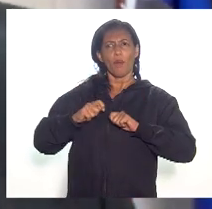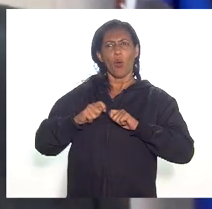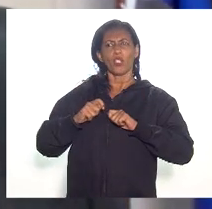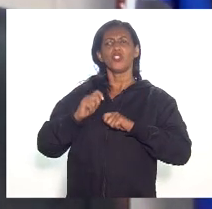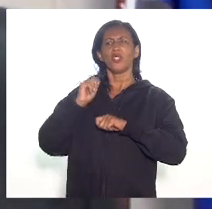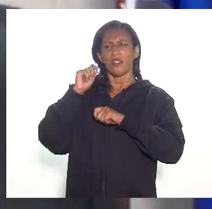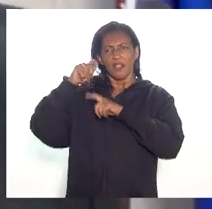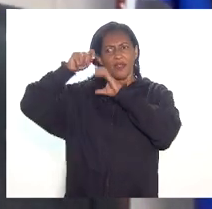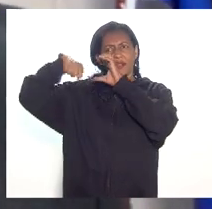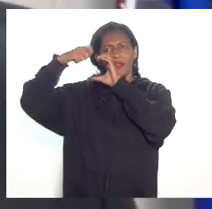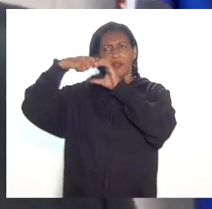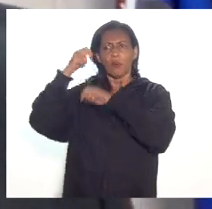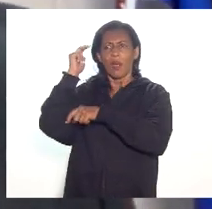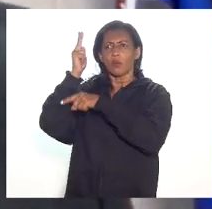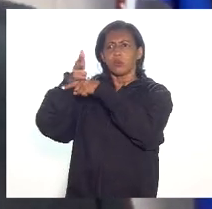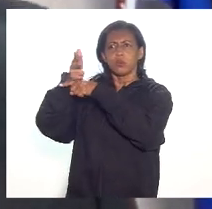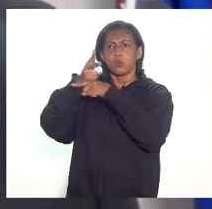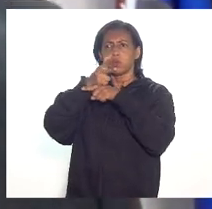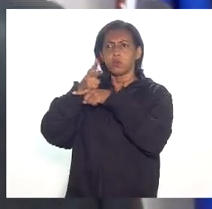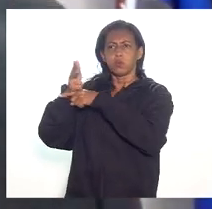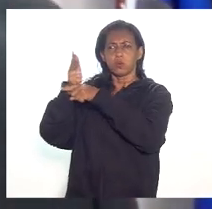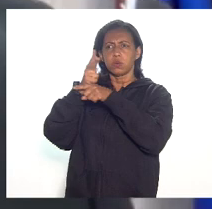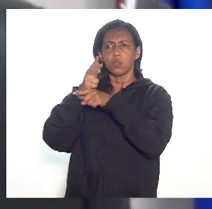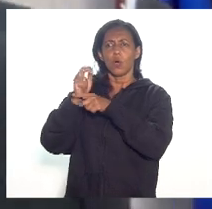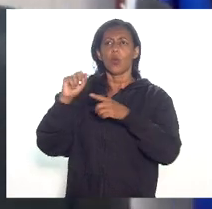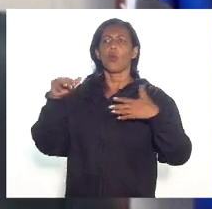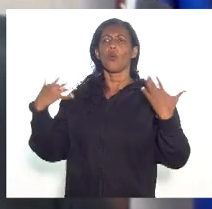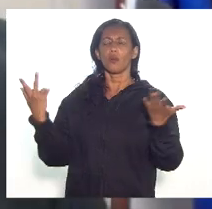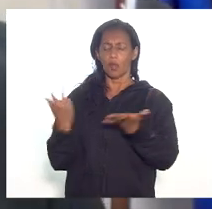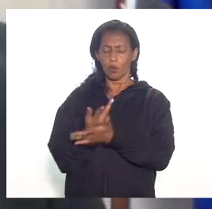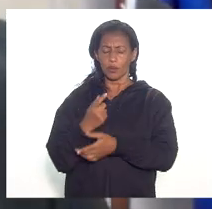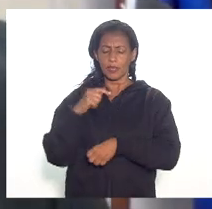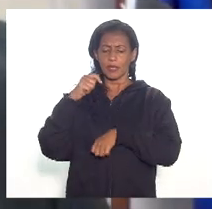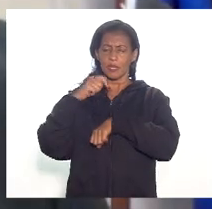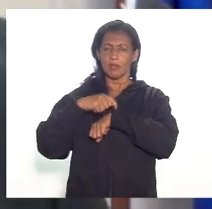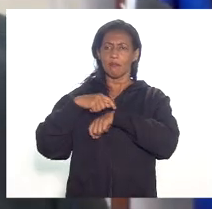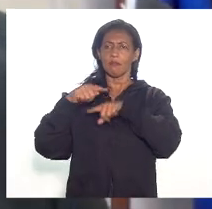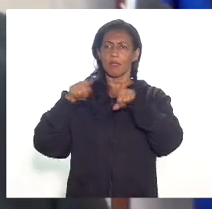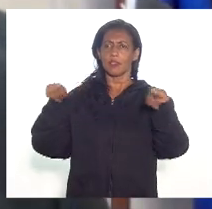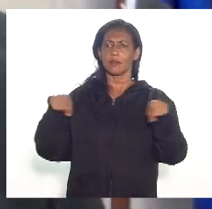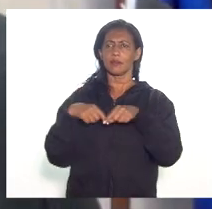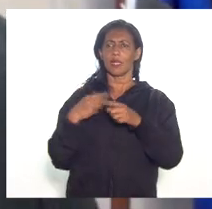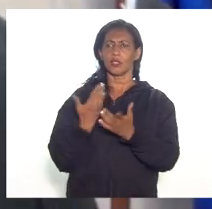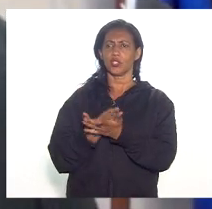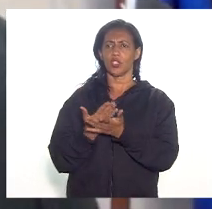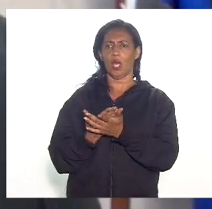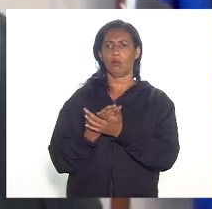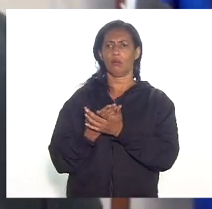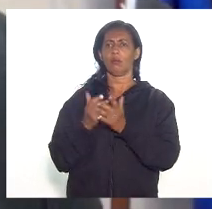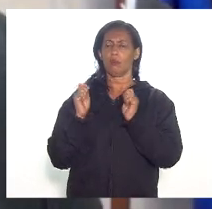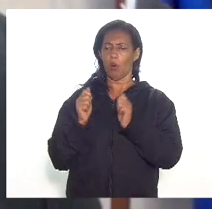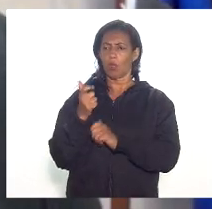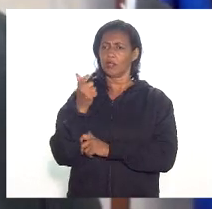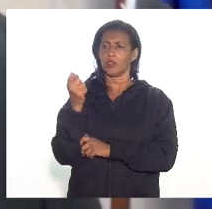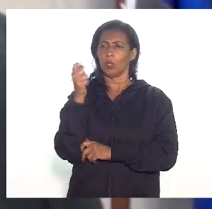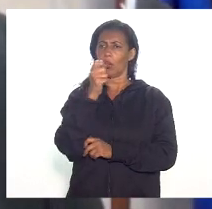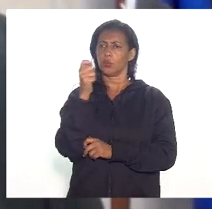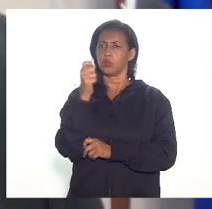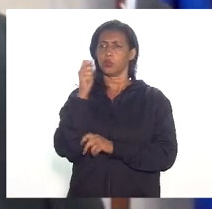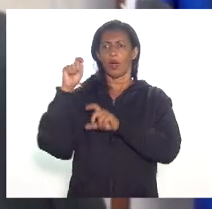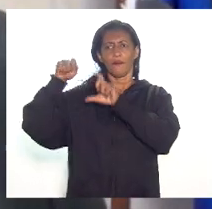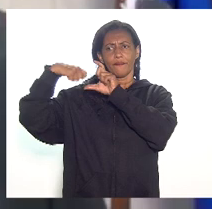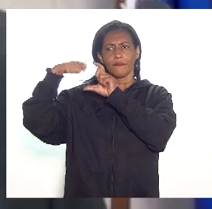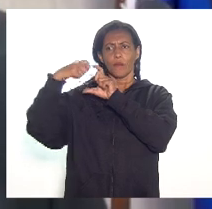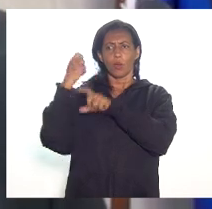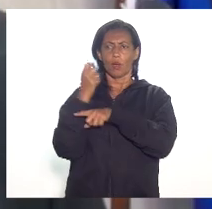registrar quando a doutrinação efetivamente acontecer dentro da sala de aula e aí senhora presidente me causa